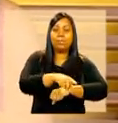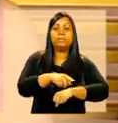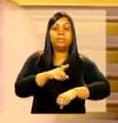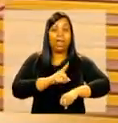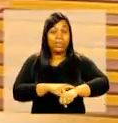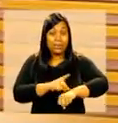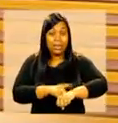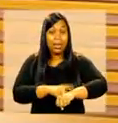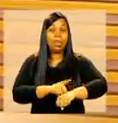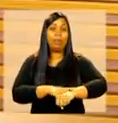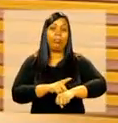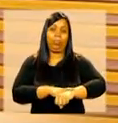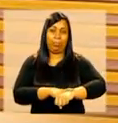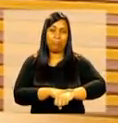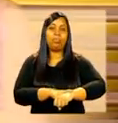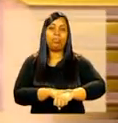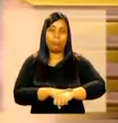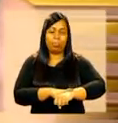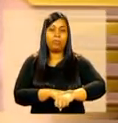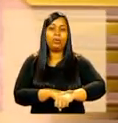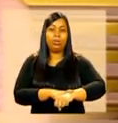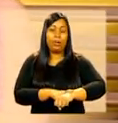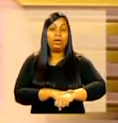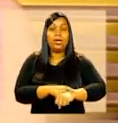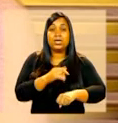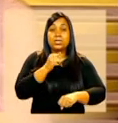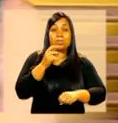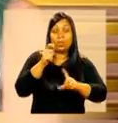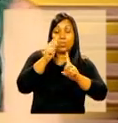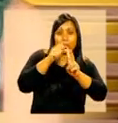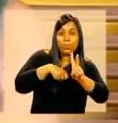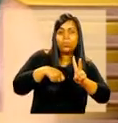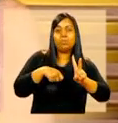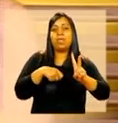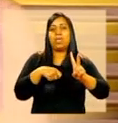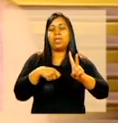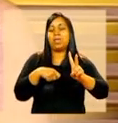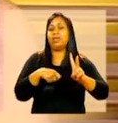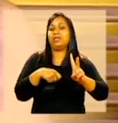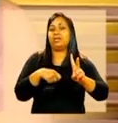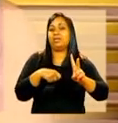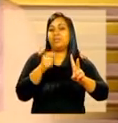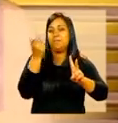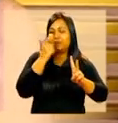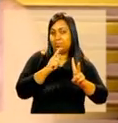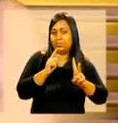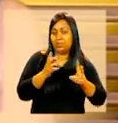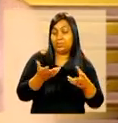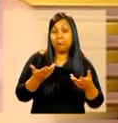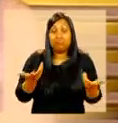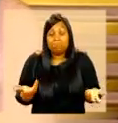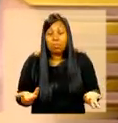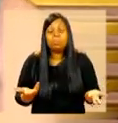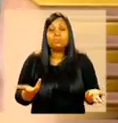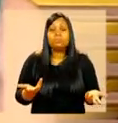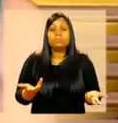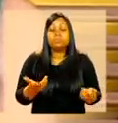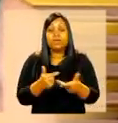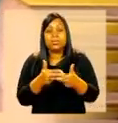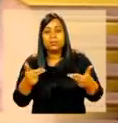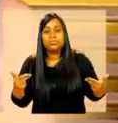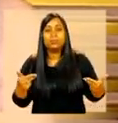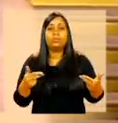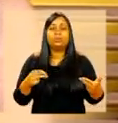E que leva tempo, E que leva tempo, que é uma coisa assim que no mínimo 2 meses aí para você providenciar. Né? Então, assim,